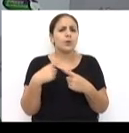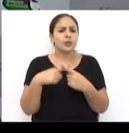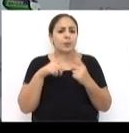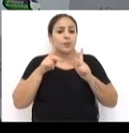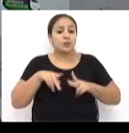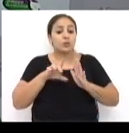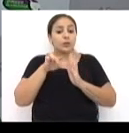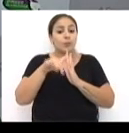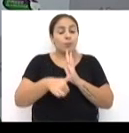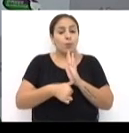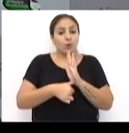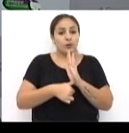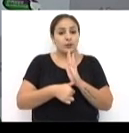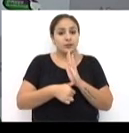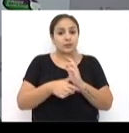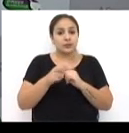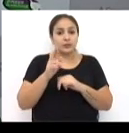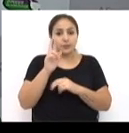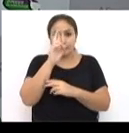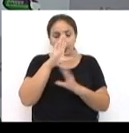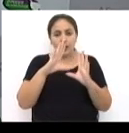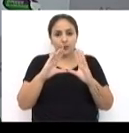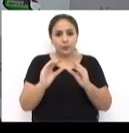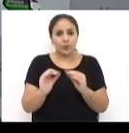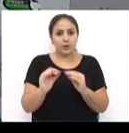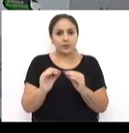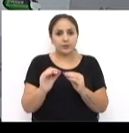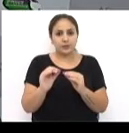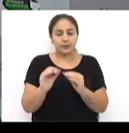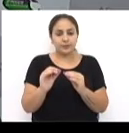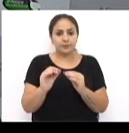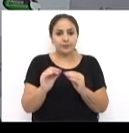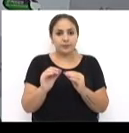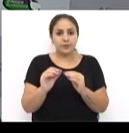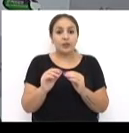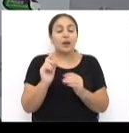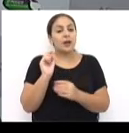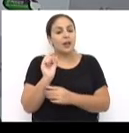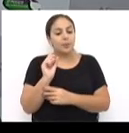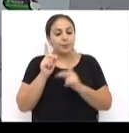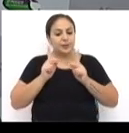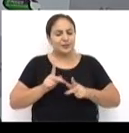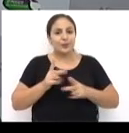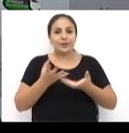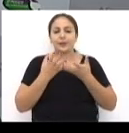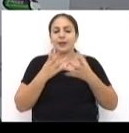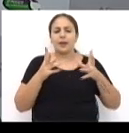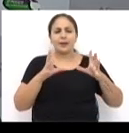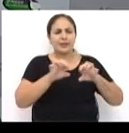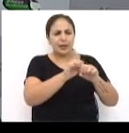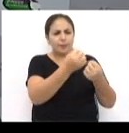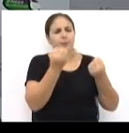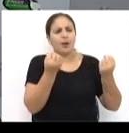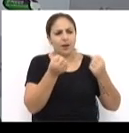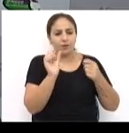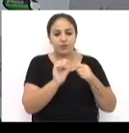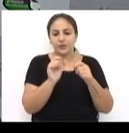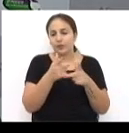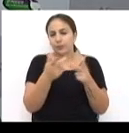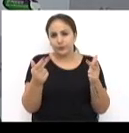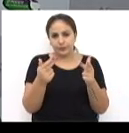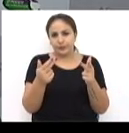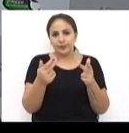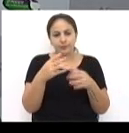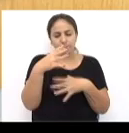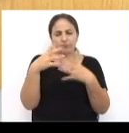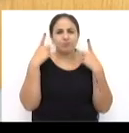a partir da meia-noite ali. No meu ponto de vista, quem fica ali a partir da meia-noite realmente é para destruir ou para fazer algum